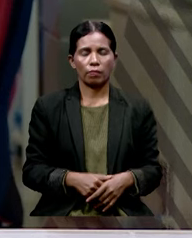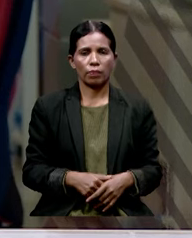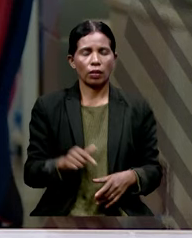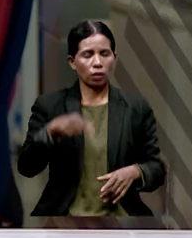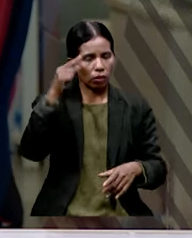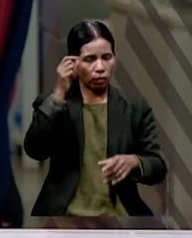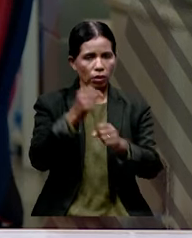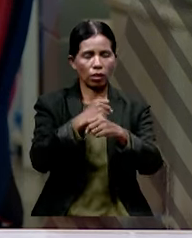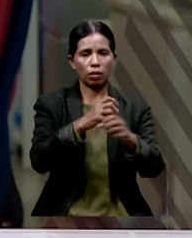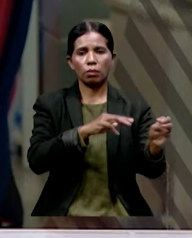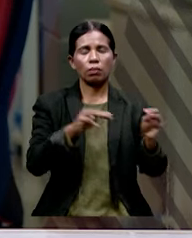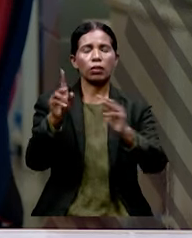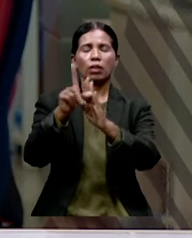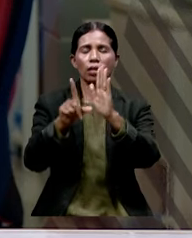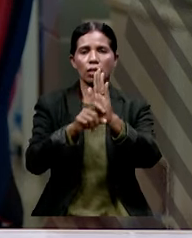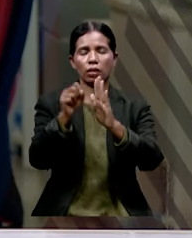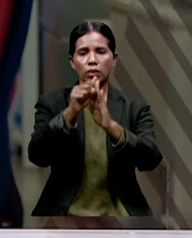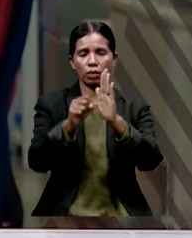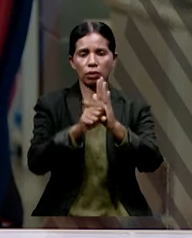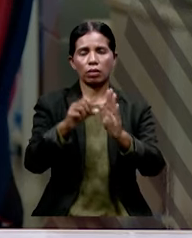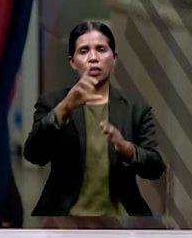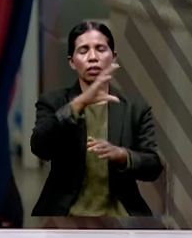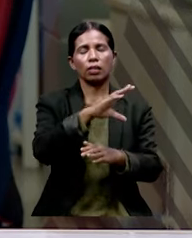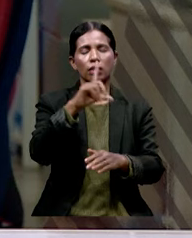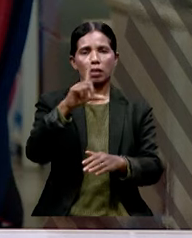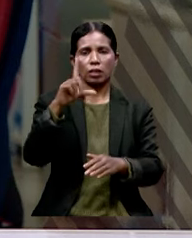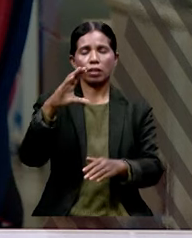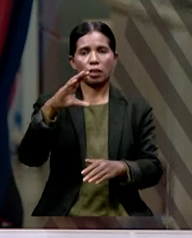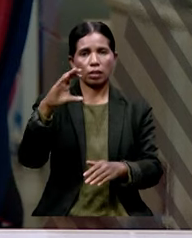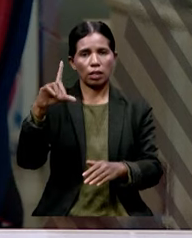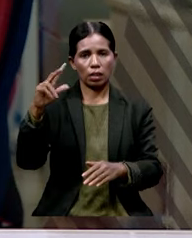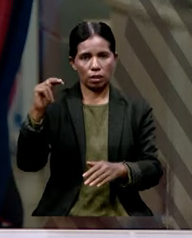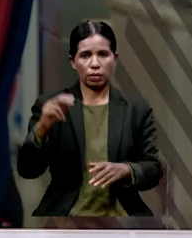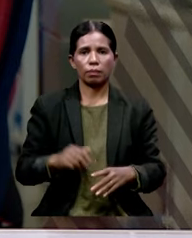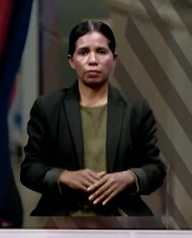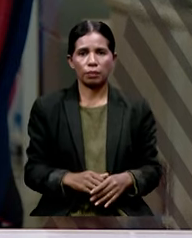Governo Ralo Alteração Balei, Estatuto do Combatentes, Libertação Nacional.